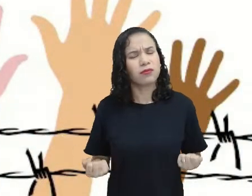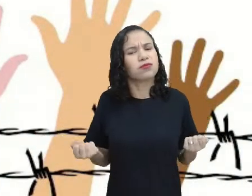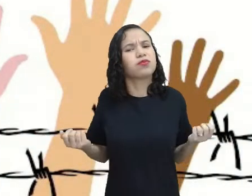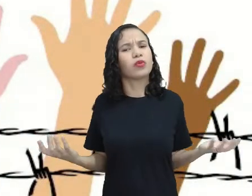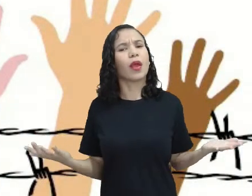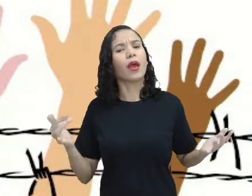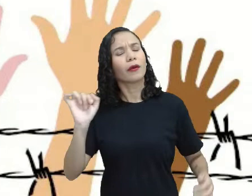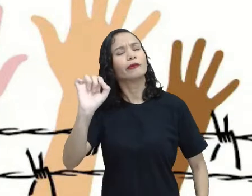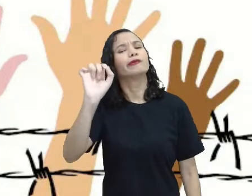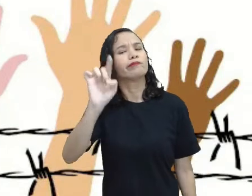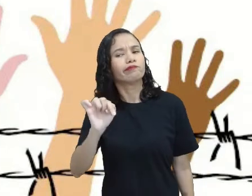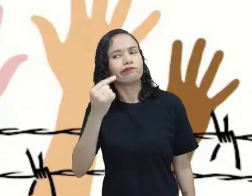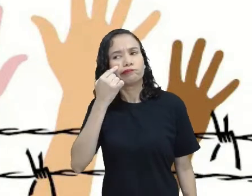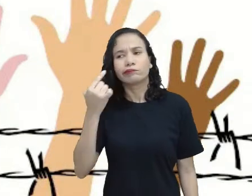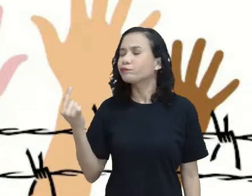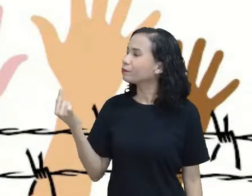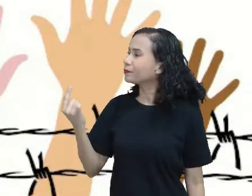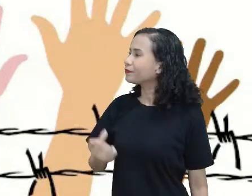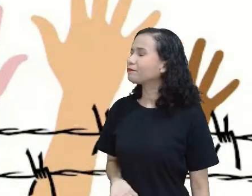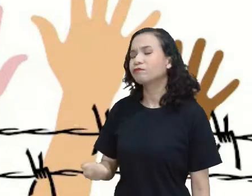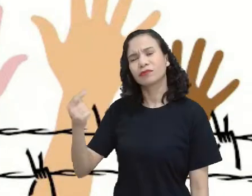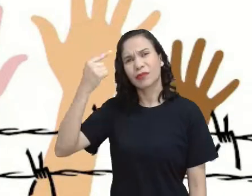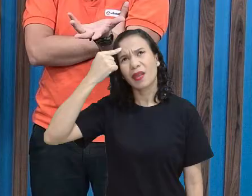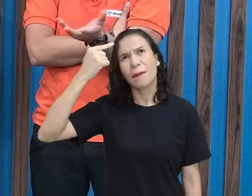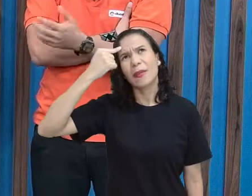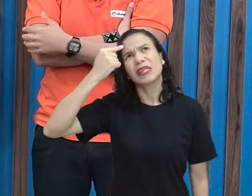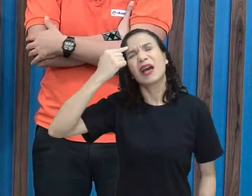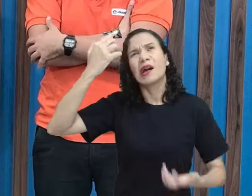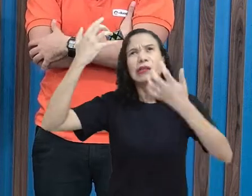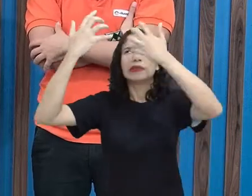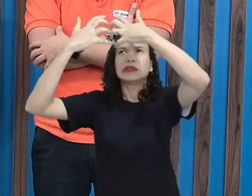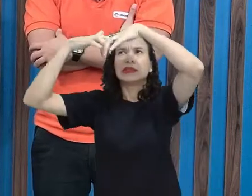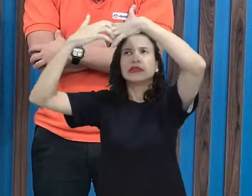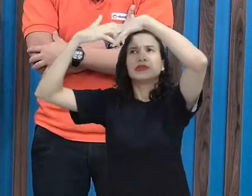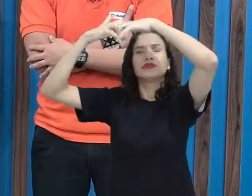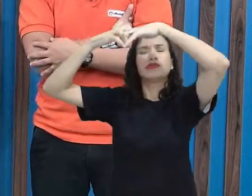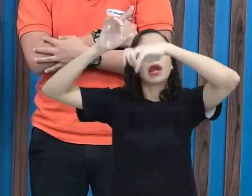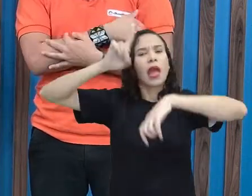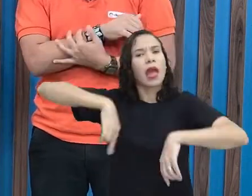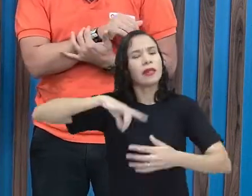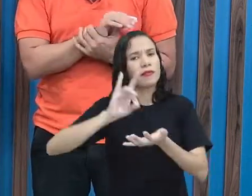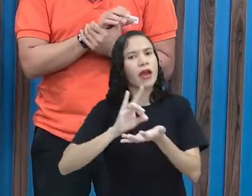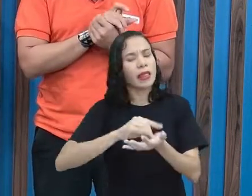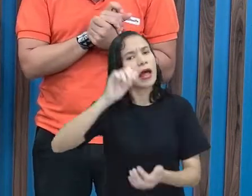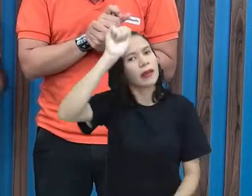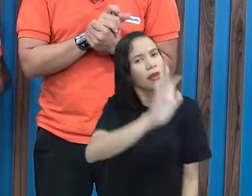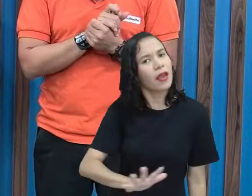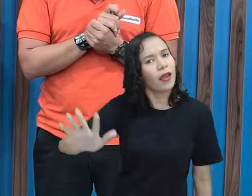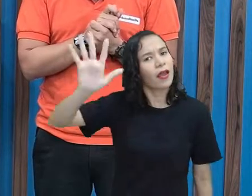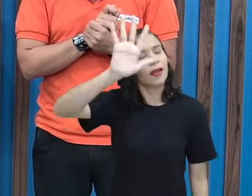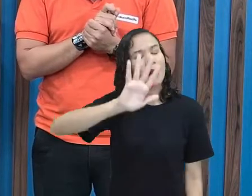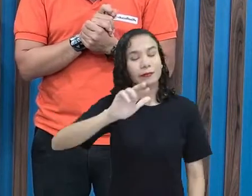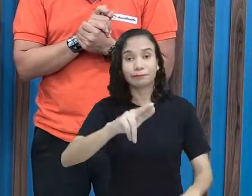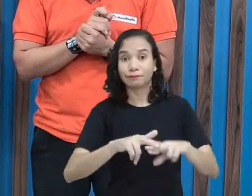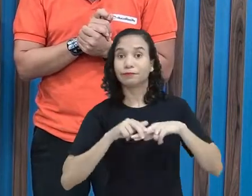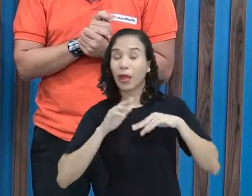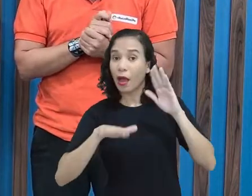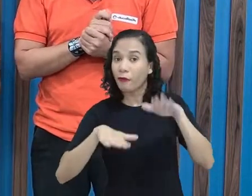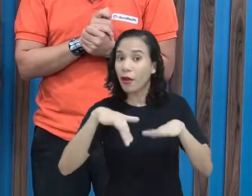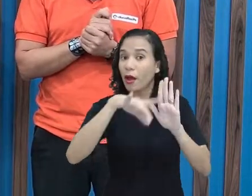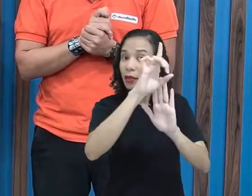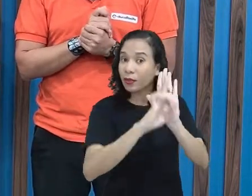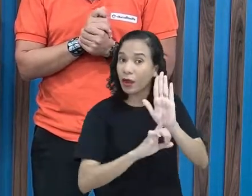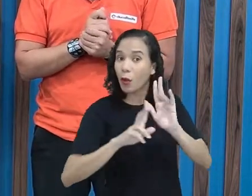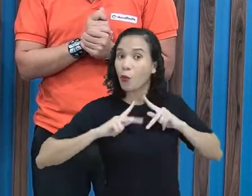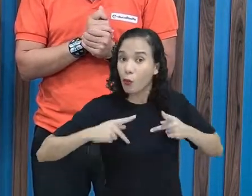que são direitos humanos? Vocês já ouviram nesse falar? tema, né, é um tema bem amplo. E muitas vezes os direitos humanos,